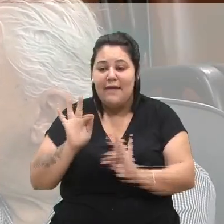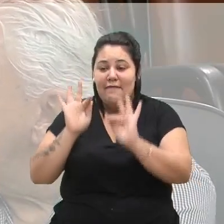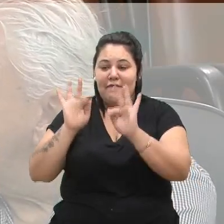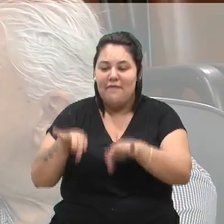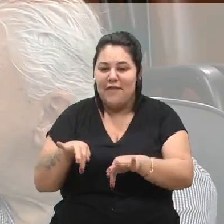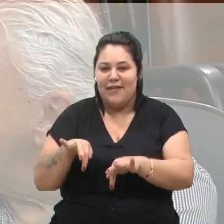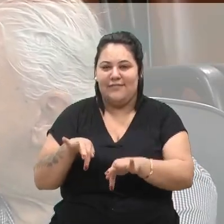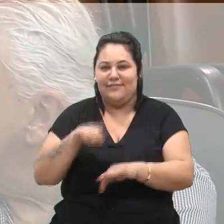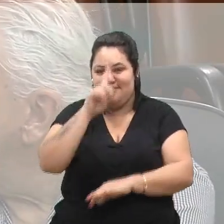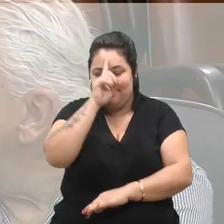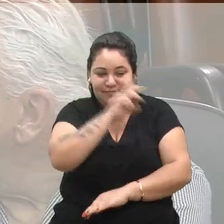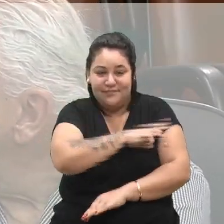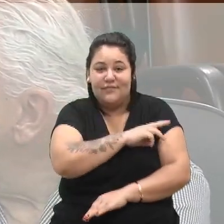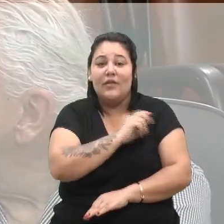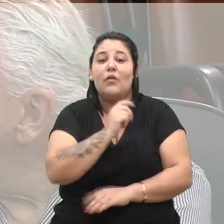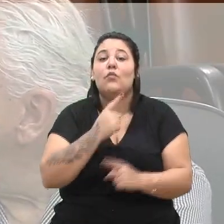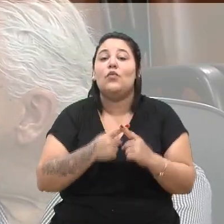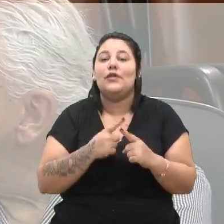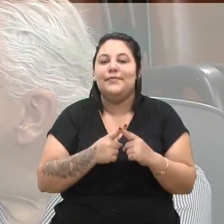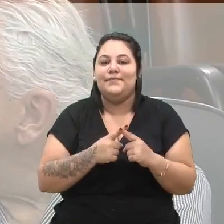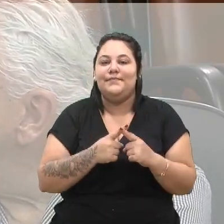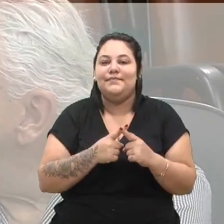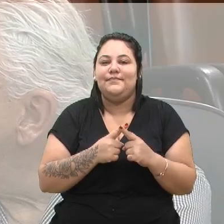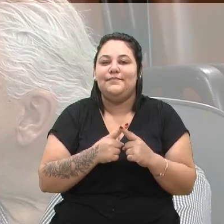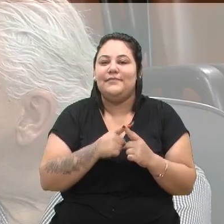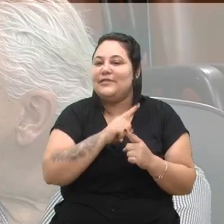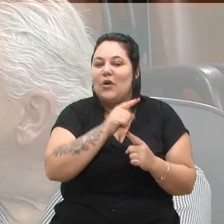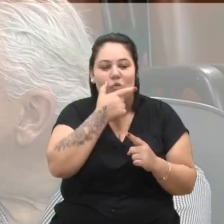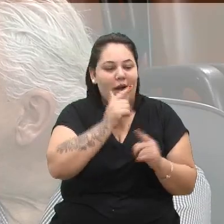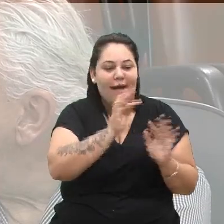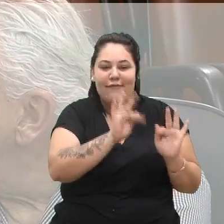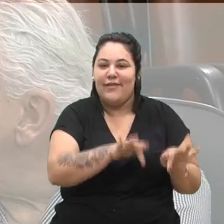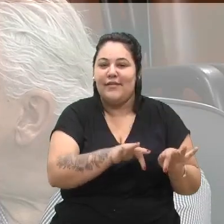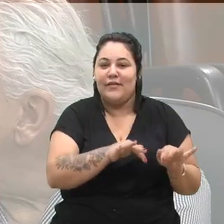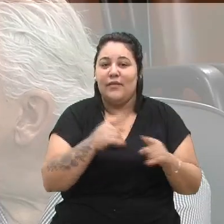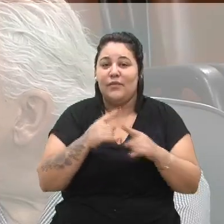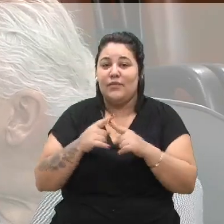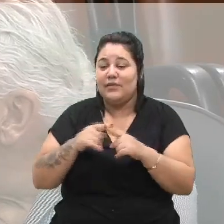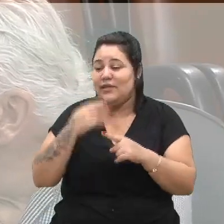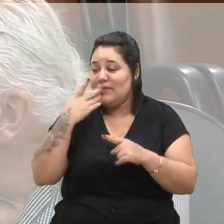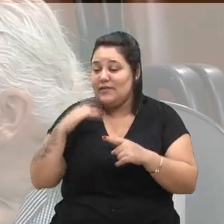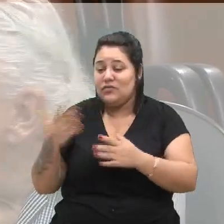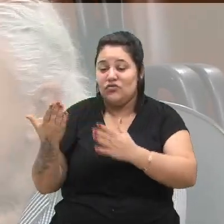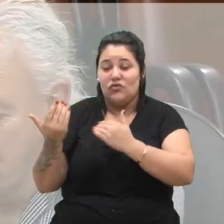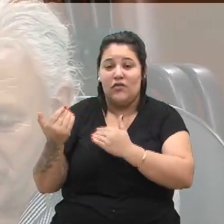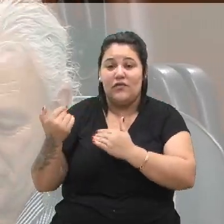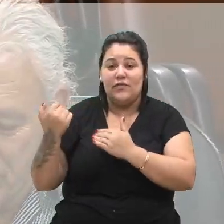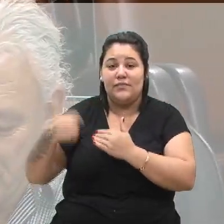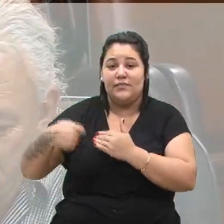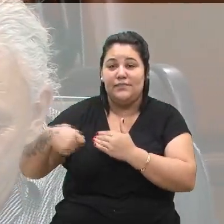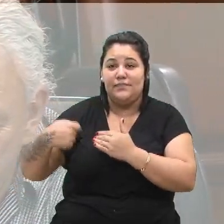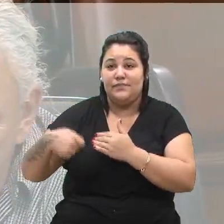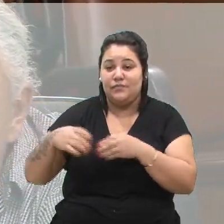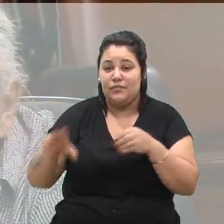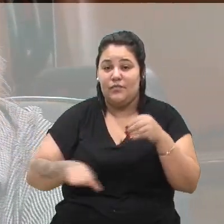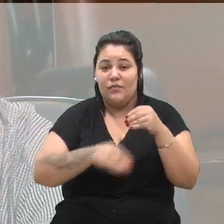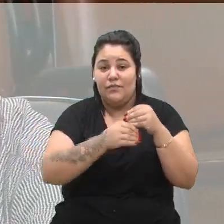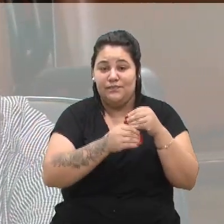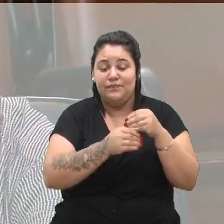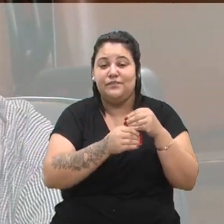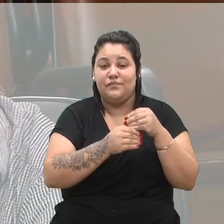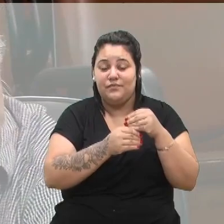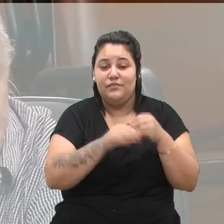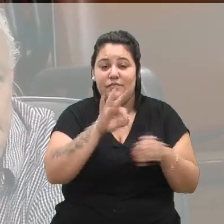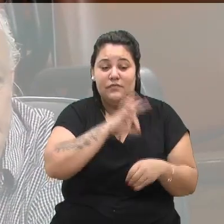concluir o ensino médio? Porque as crianças, esses adolescentes, têm que subsidiar a complementação de renda da sua